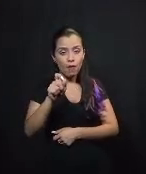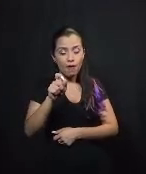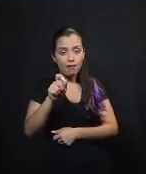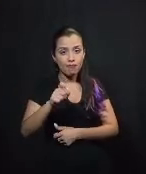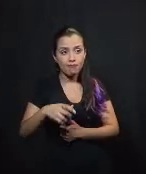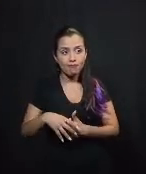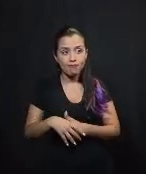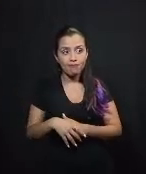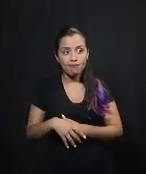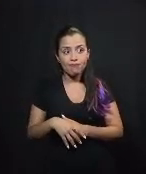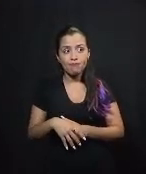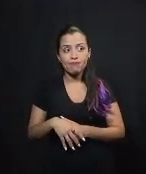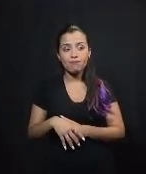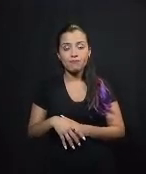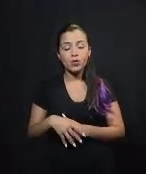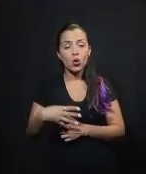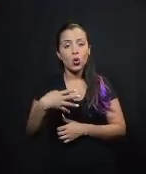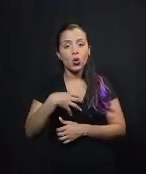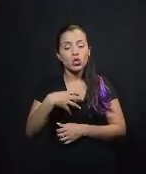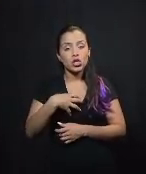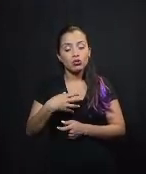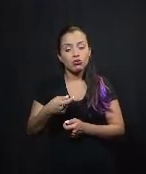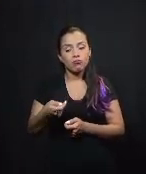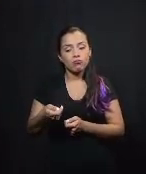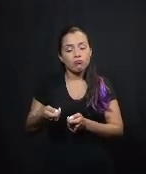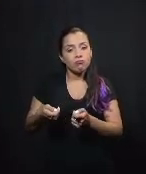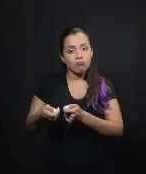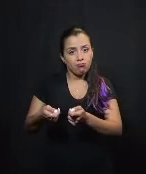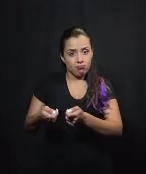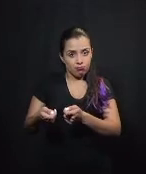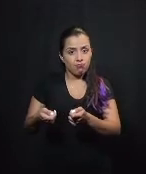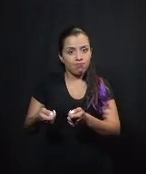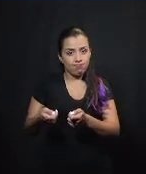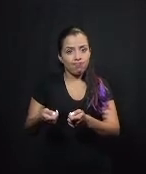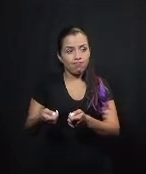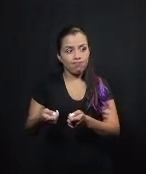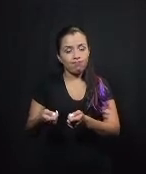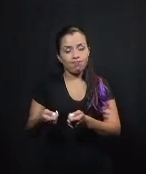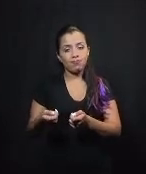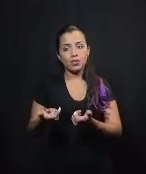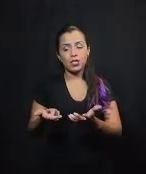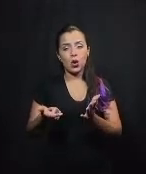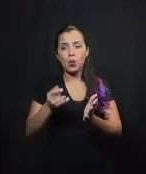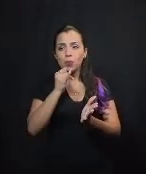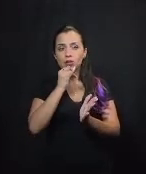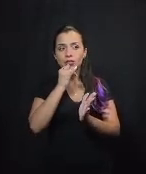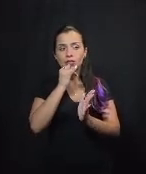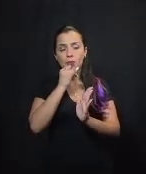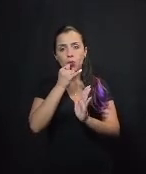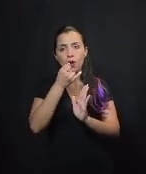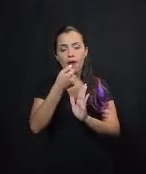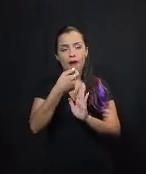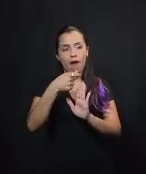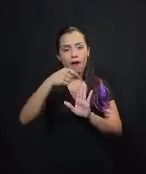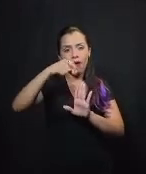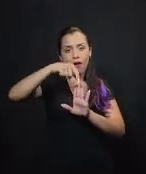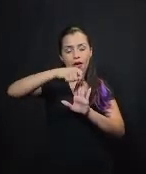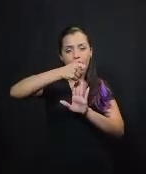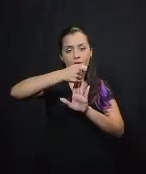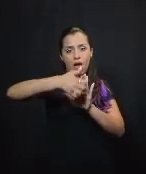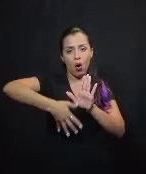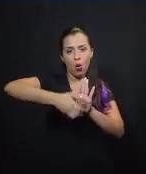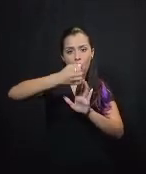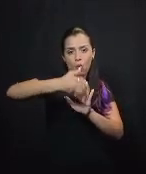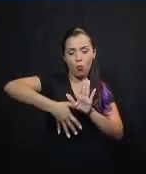uma espécie de condução do eleitor através do algoritmo, dos mecanismos da rede social, que eu não vou